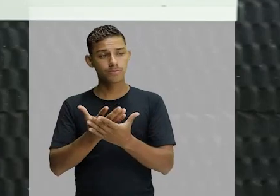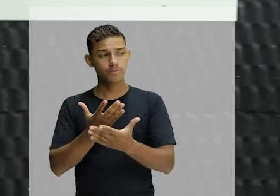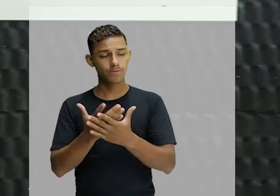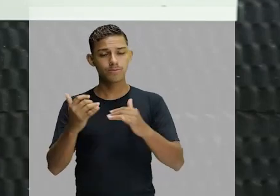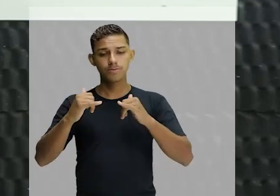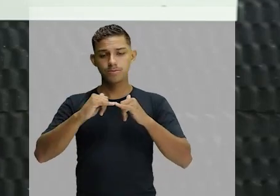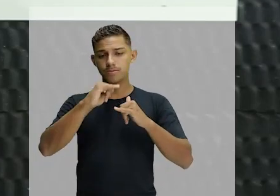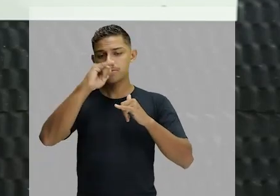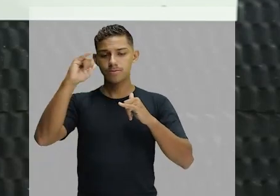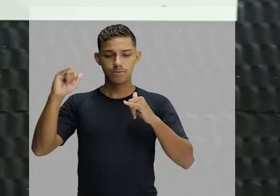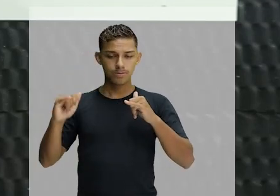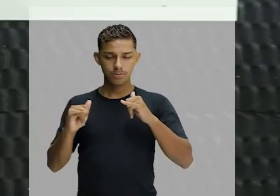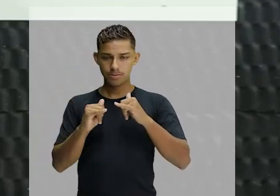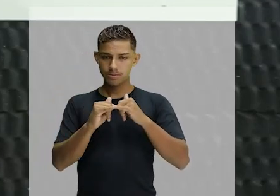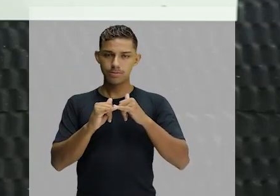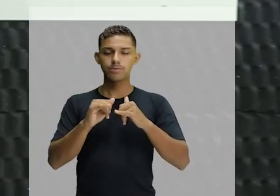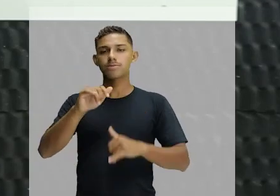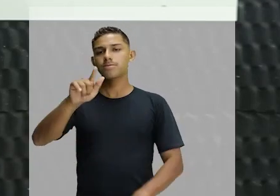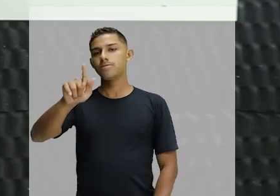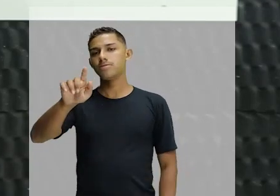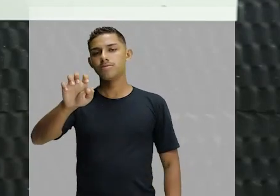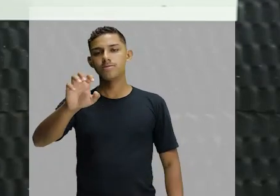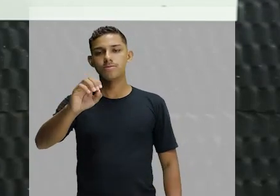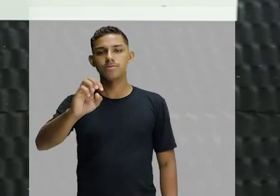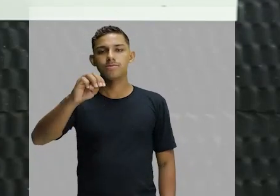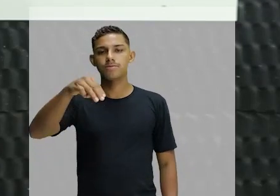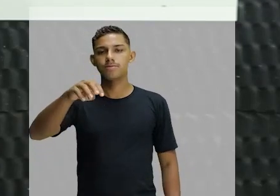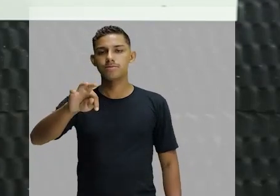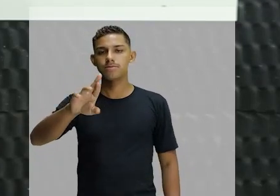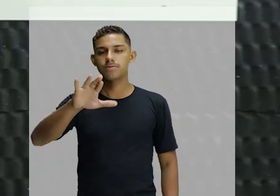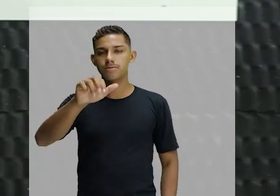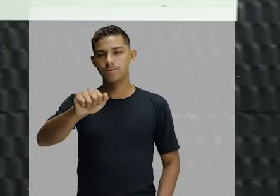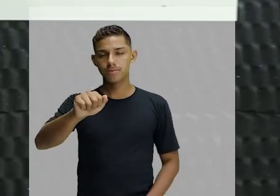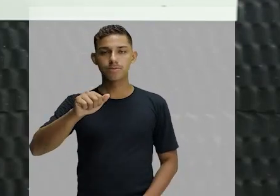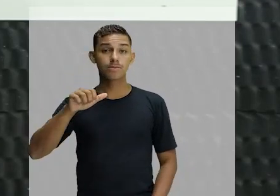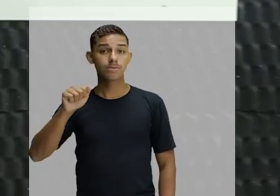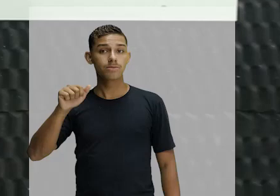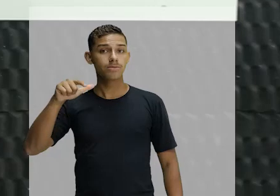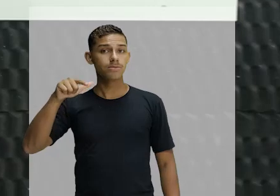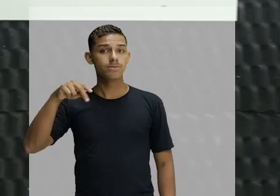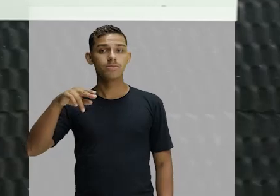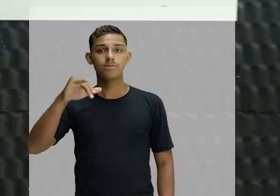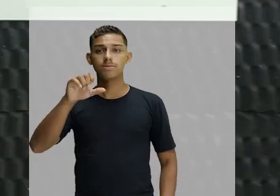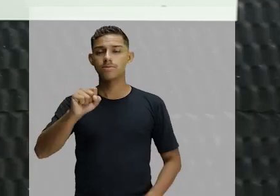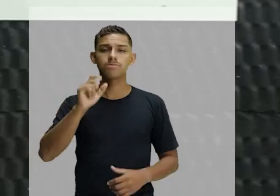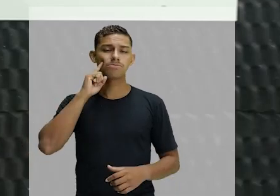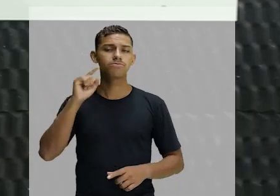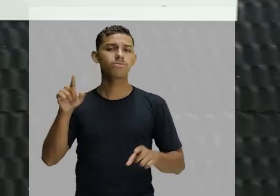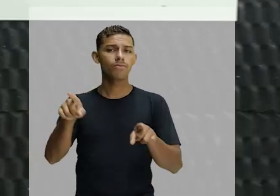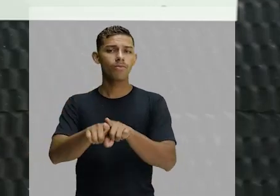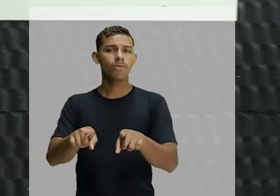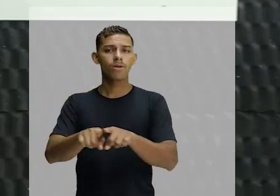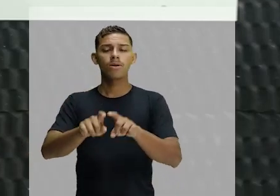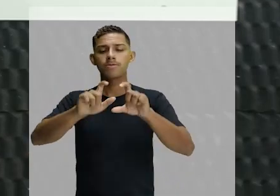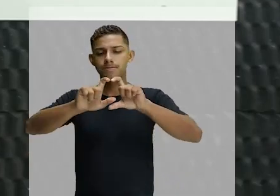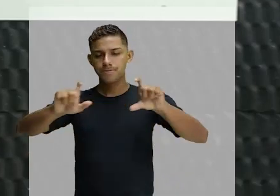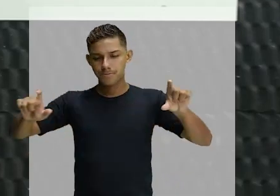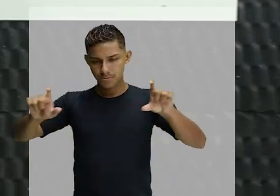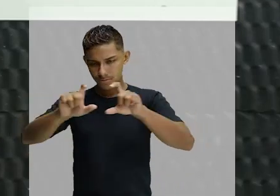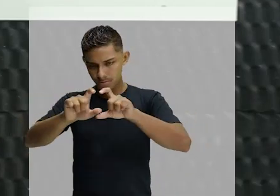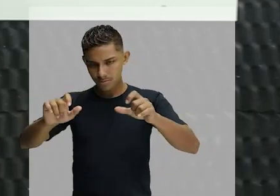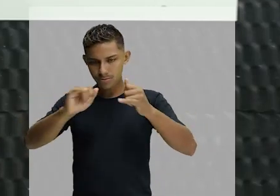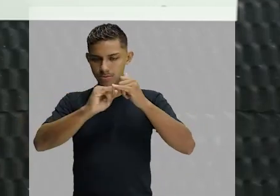na geometria analítica, né? Vimos aqui equação da circunferência, estudamos equação